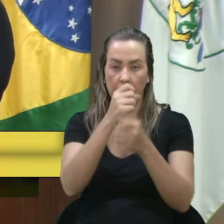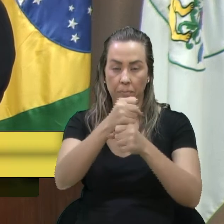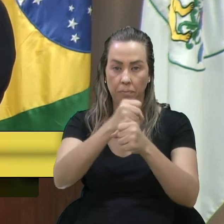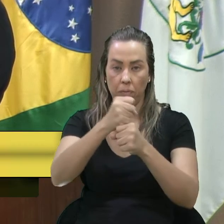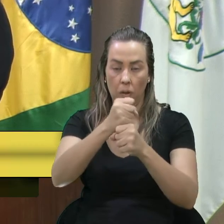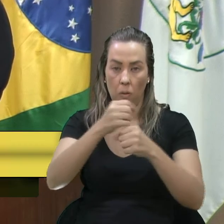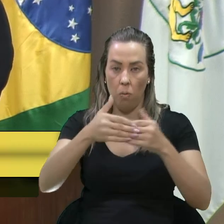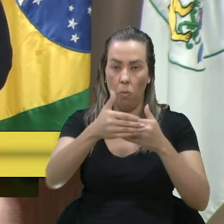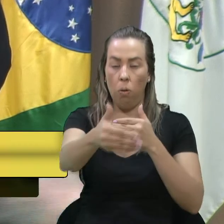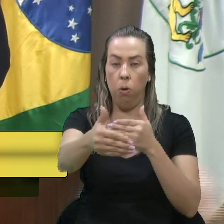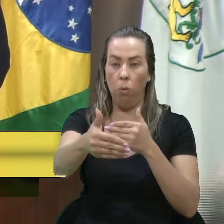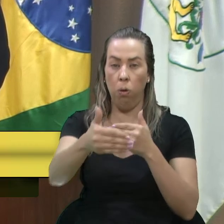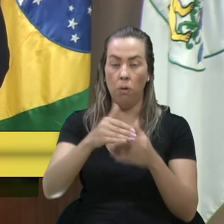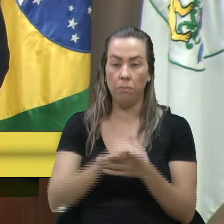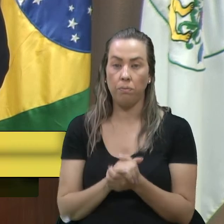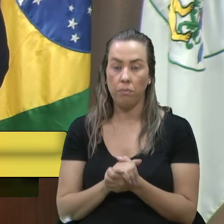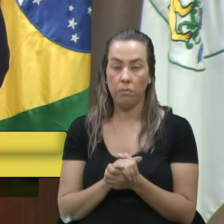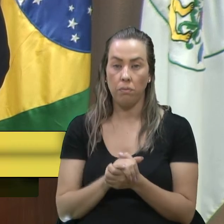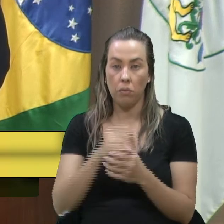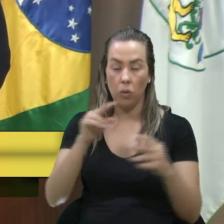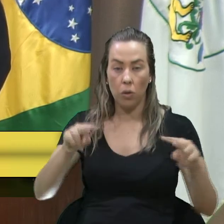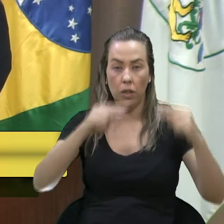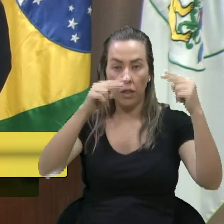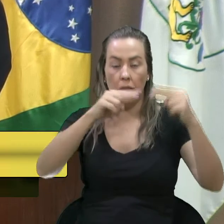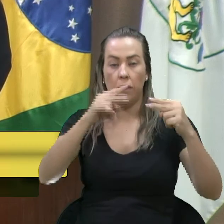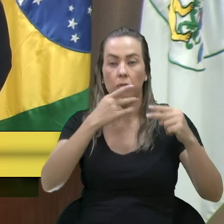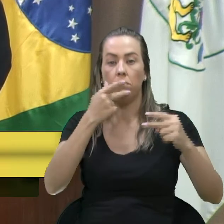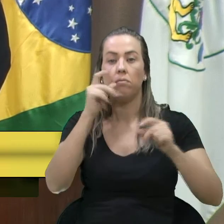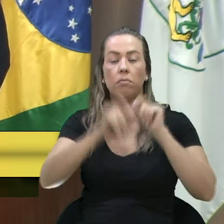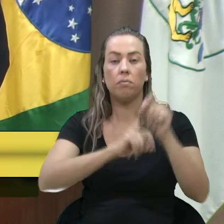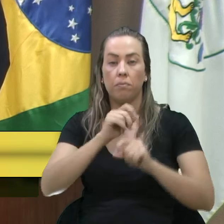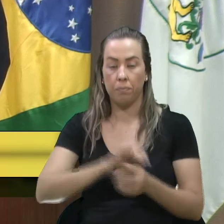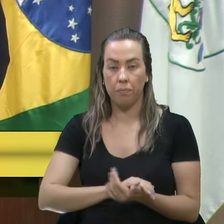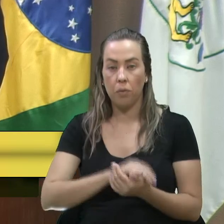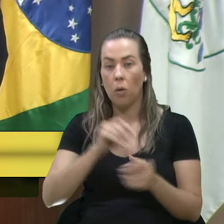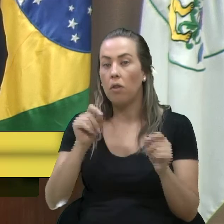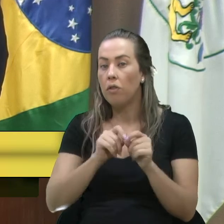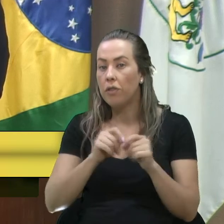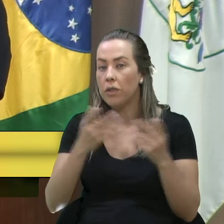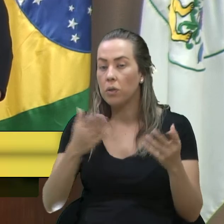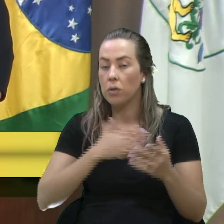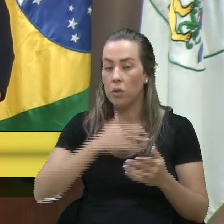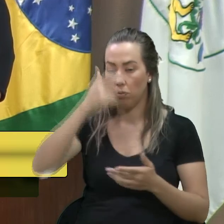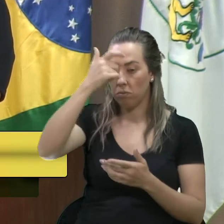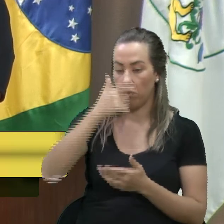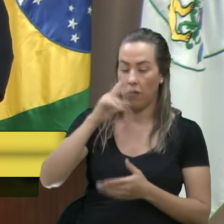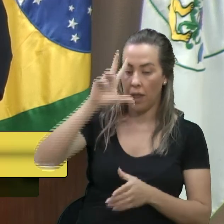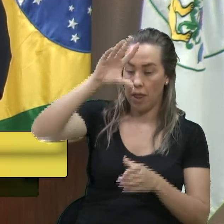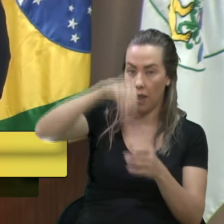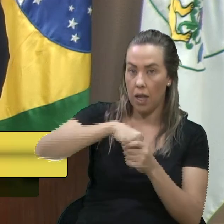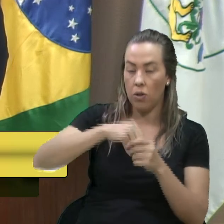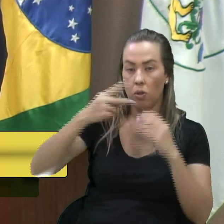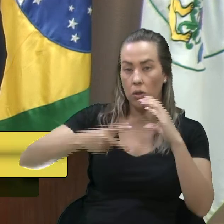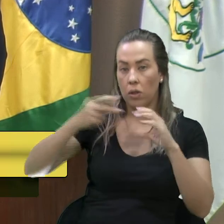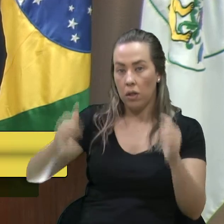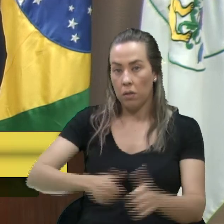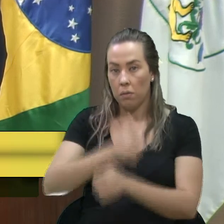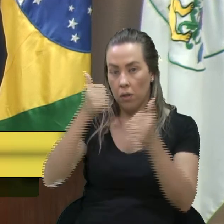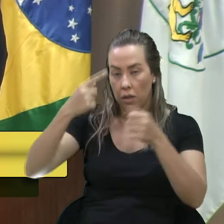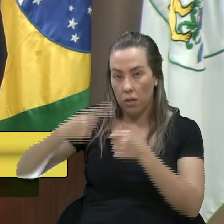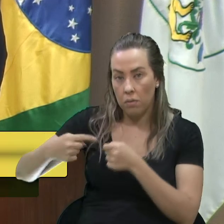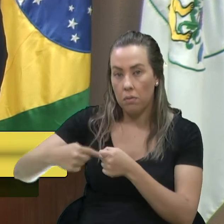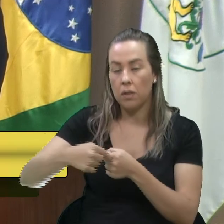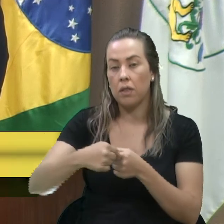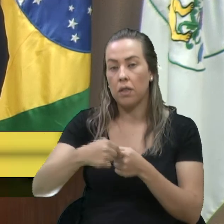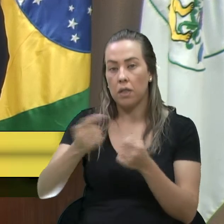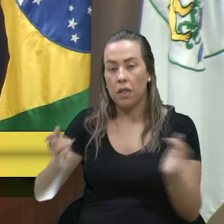anos. E teremos que olharmos uns nos outros e dizermos: o que eu fiz quando eu estava lá para melhorar uma cidade